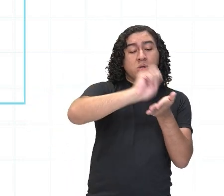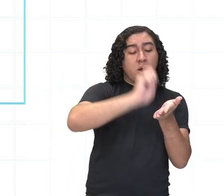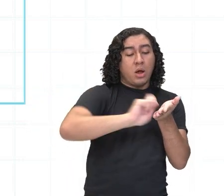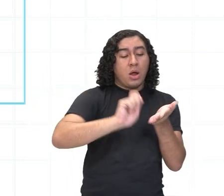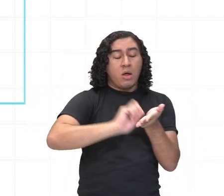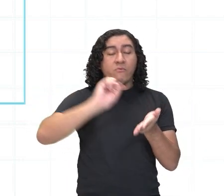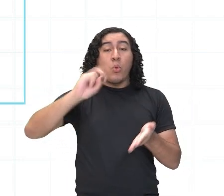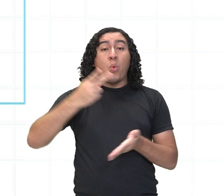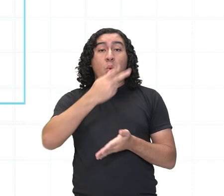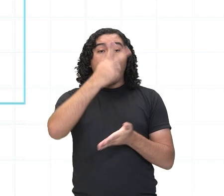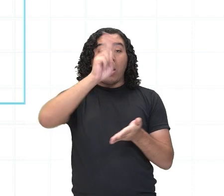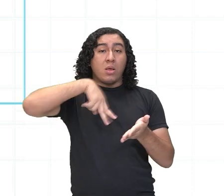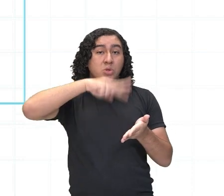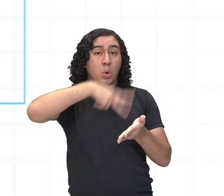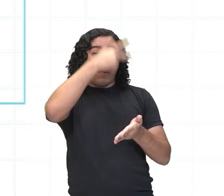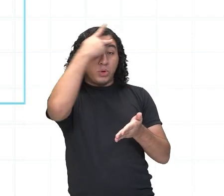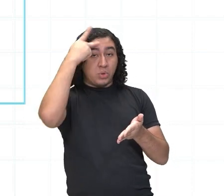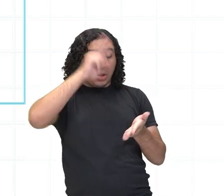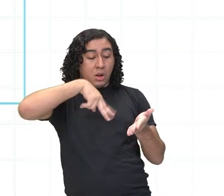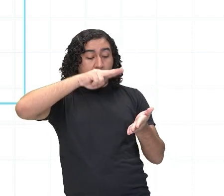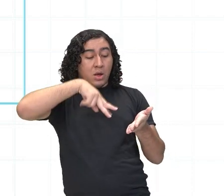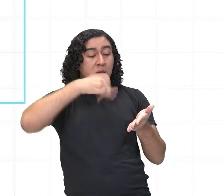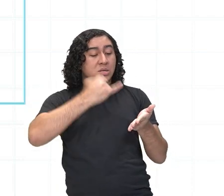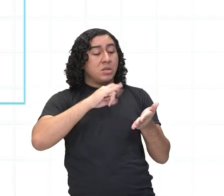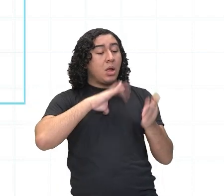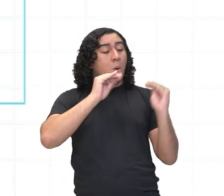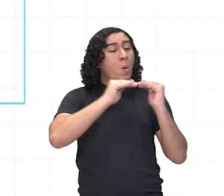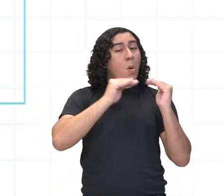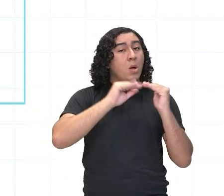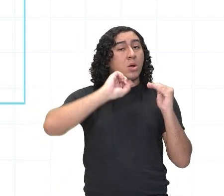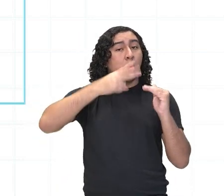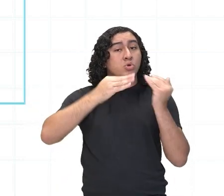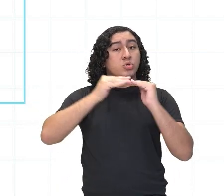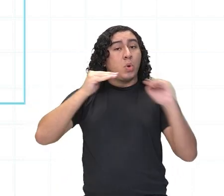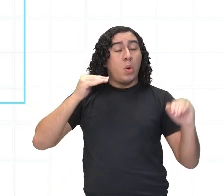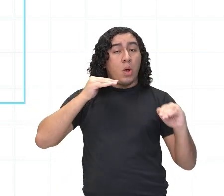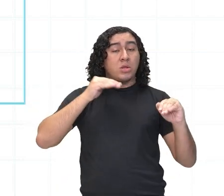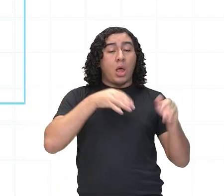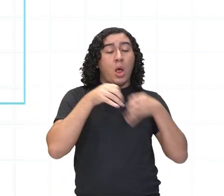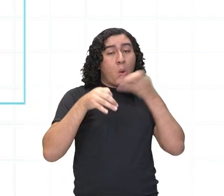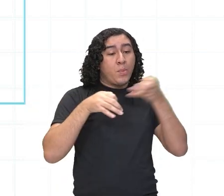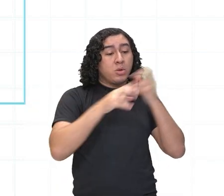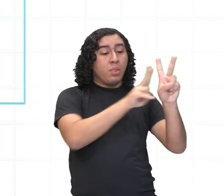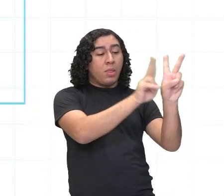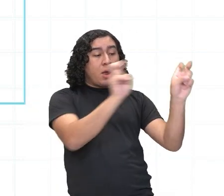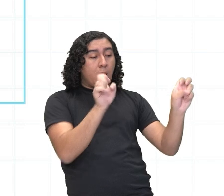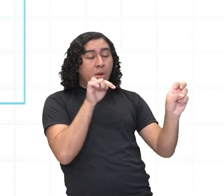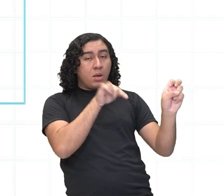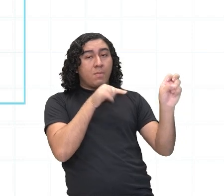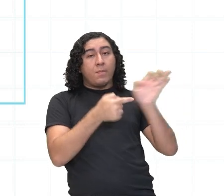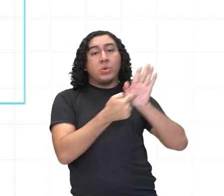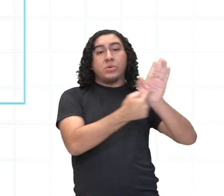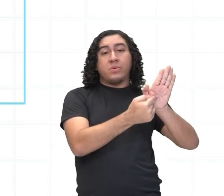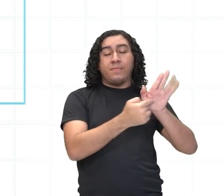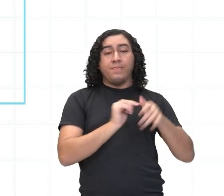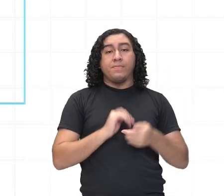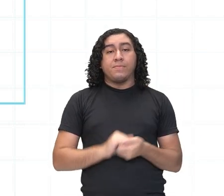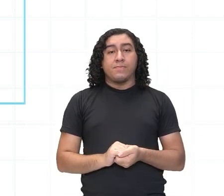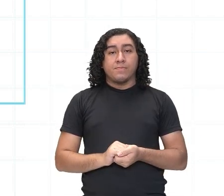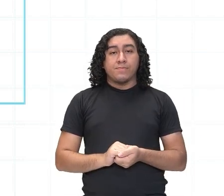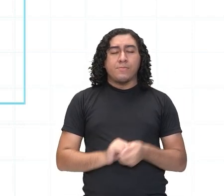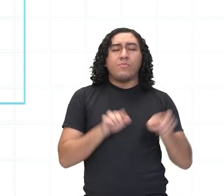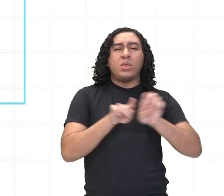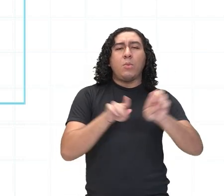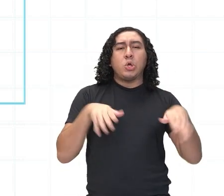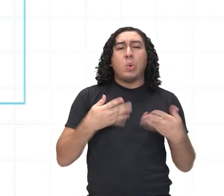o leitor se for ler o texto, né? Se ele concorda ou discorda com aquela questão que ele está apresentando. Que